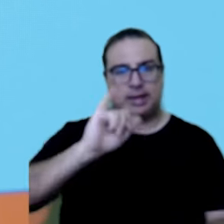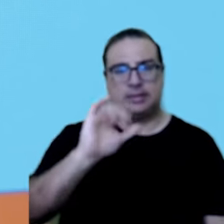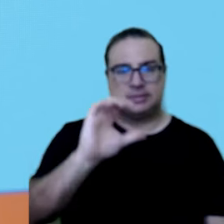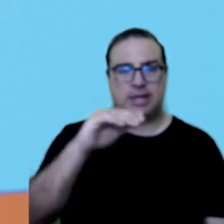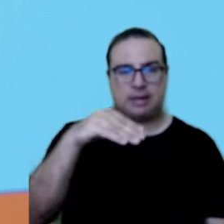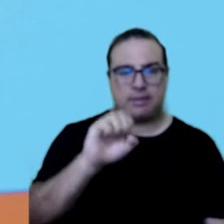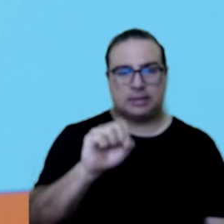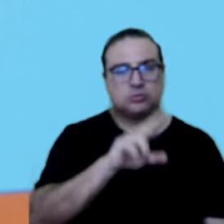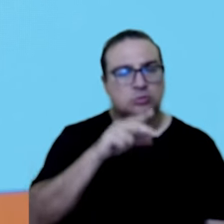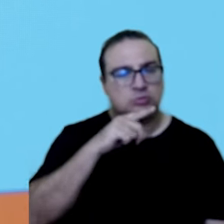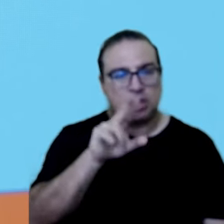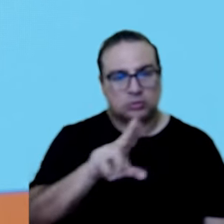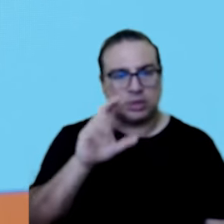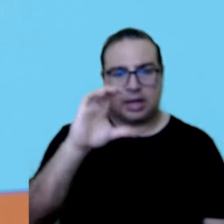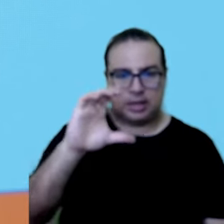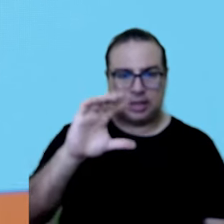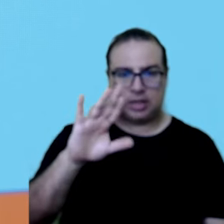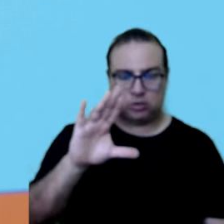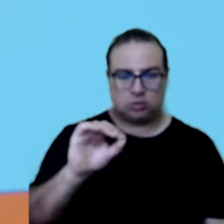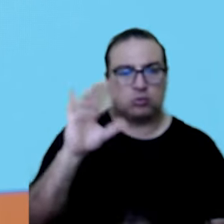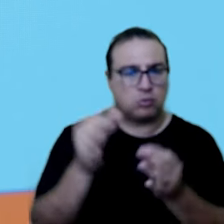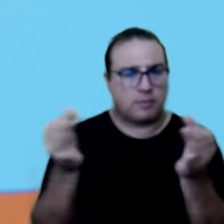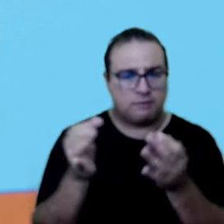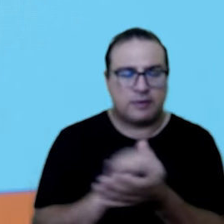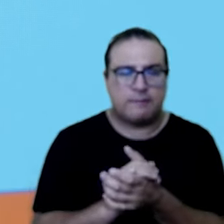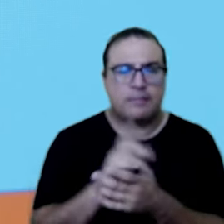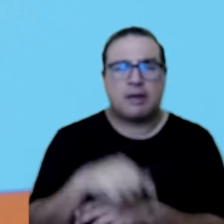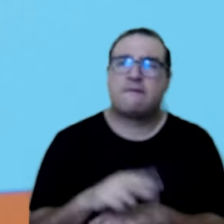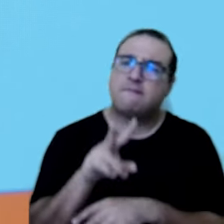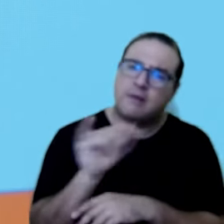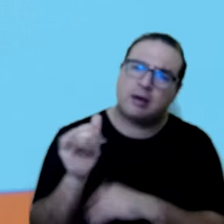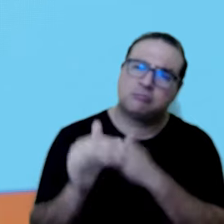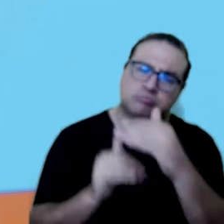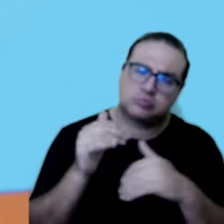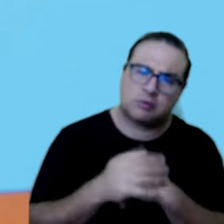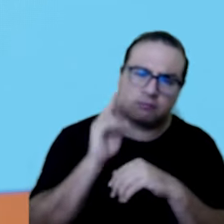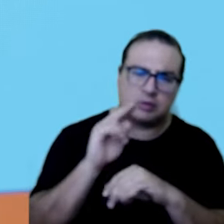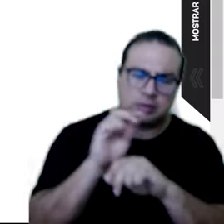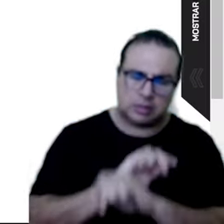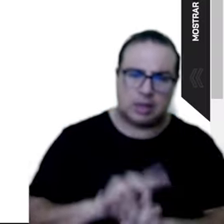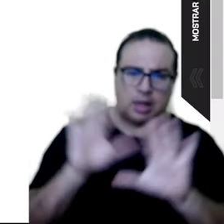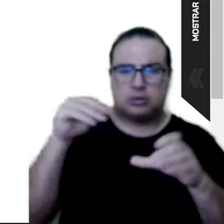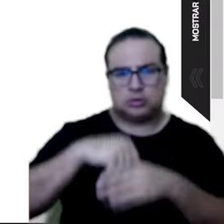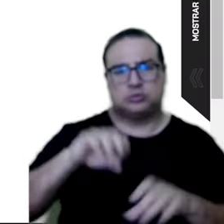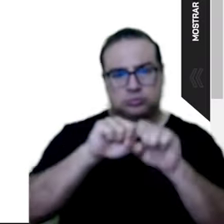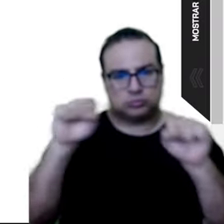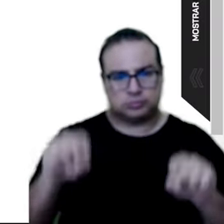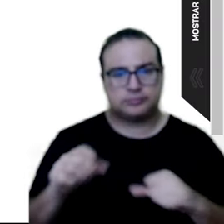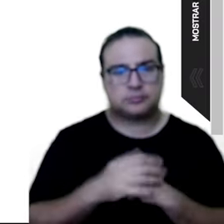cms aí ele não tem como usar crédito perfeito Então tudo isso a gente vai aí e vislumbrando dentro desse